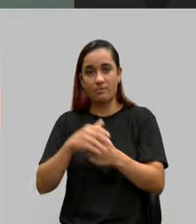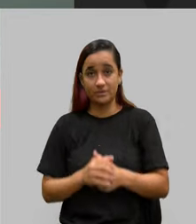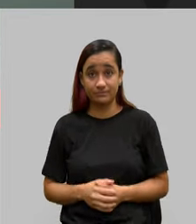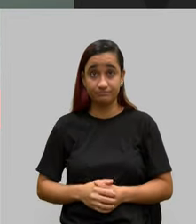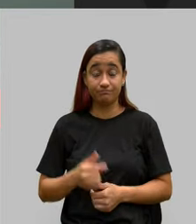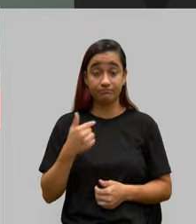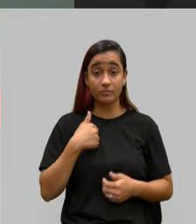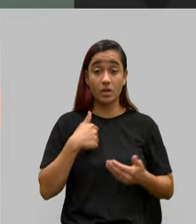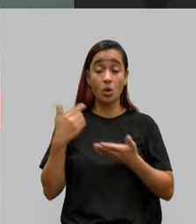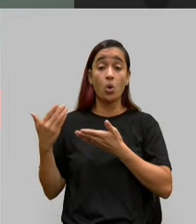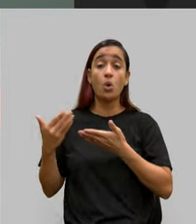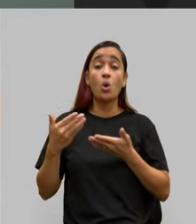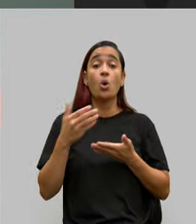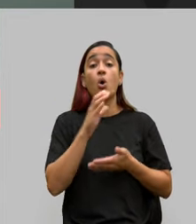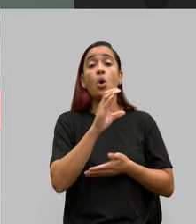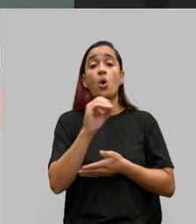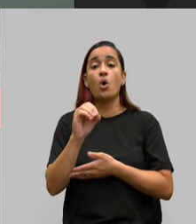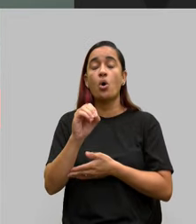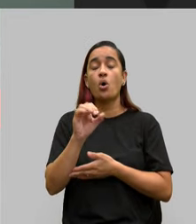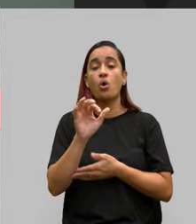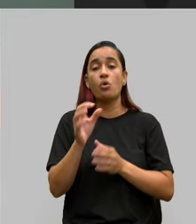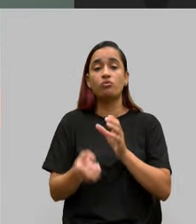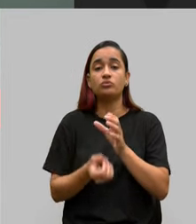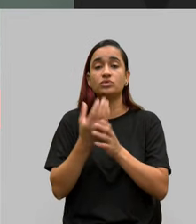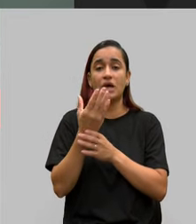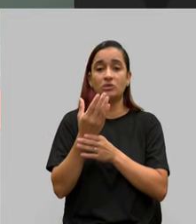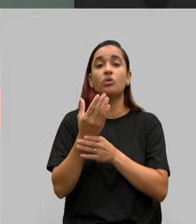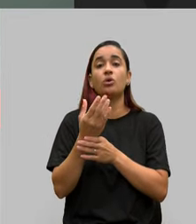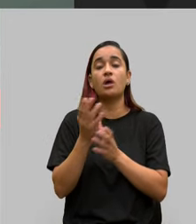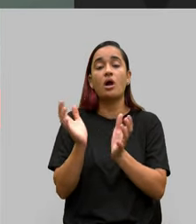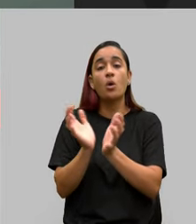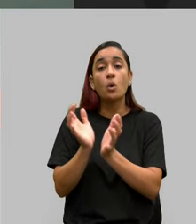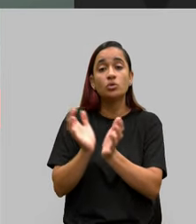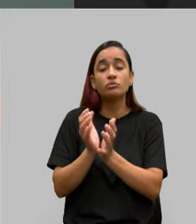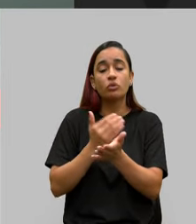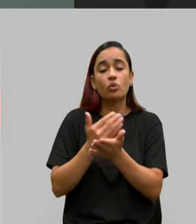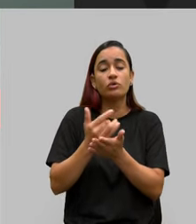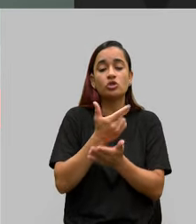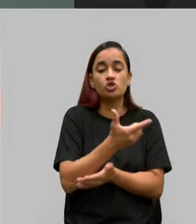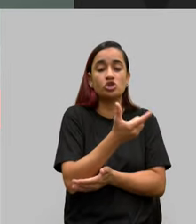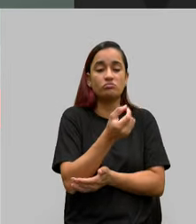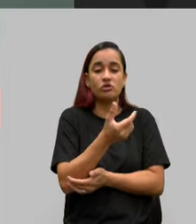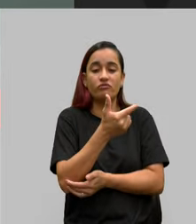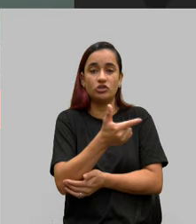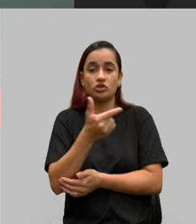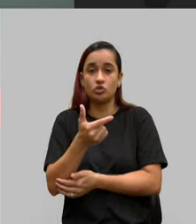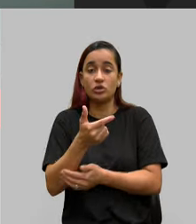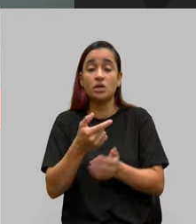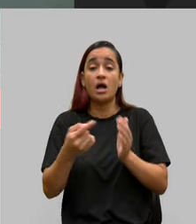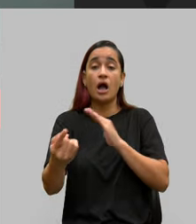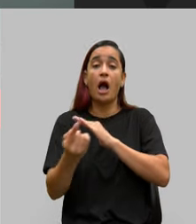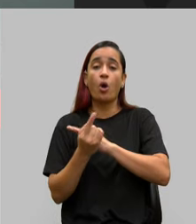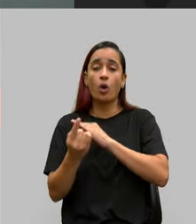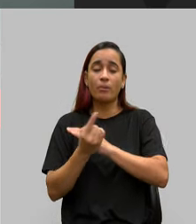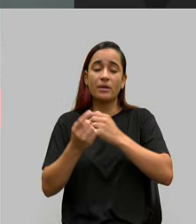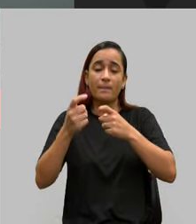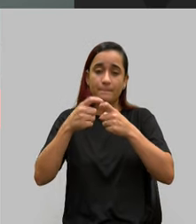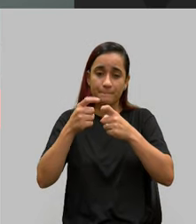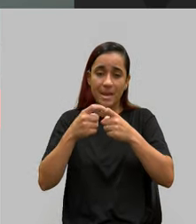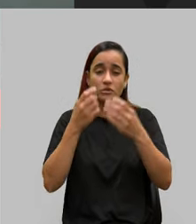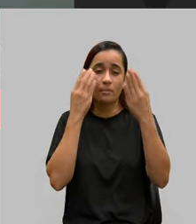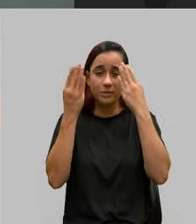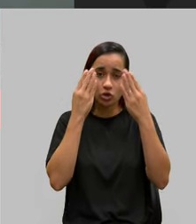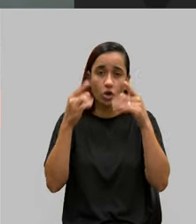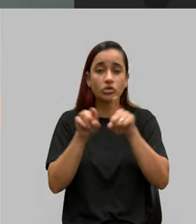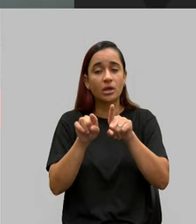cofundadora do coletivo segurando das pontas que desde 2022 oferece acolhimento médico psicológico jurídico para mãe de todo o